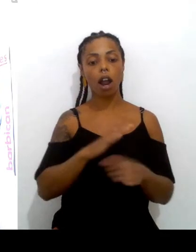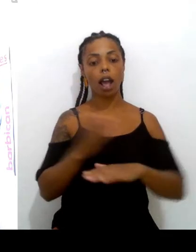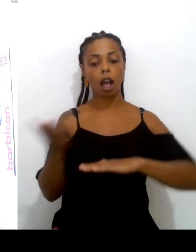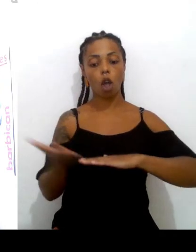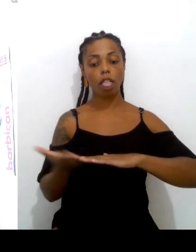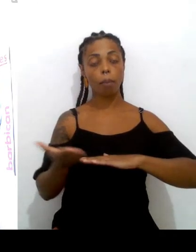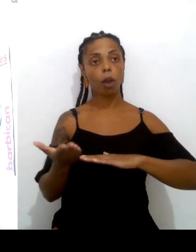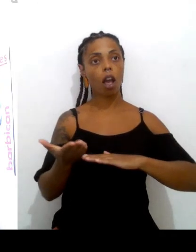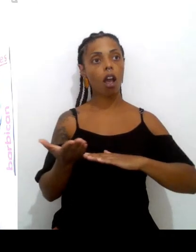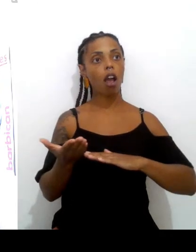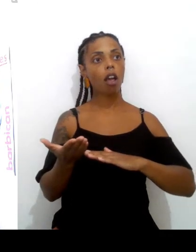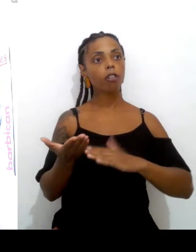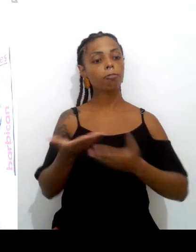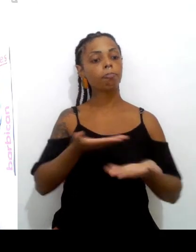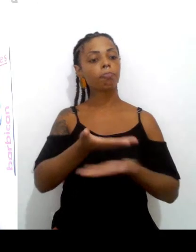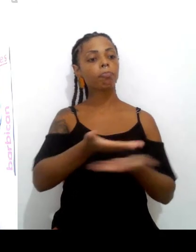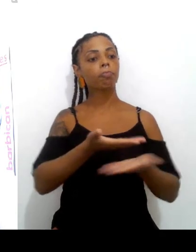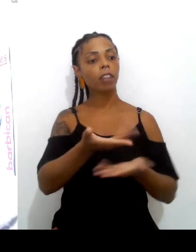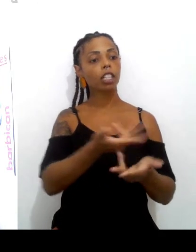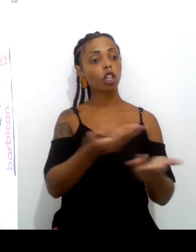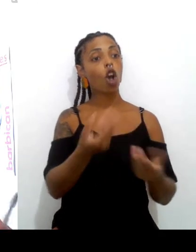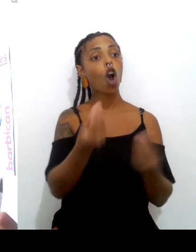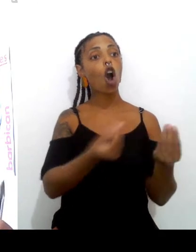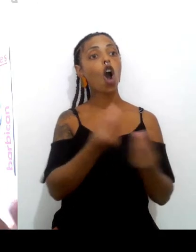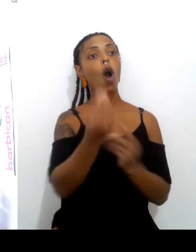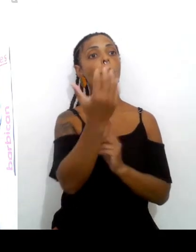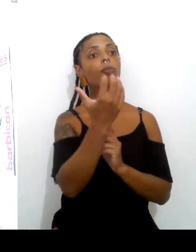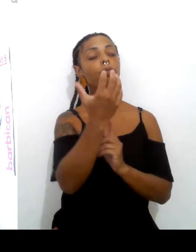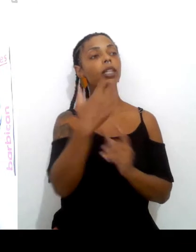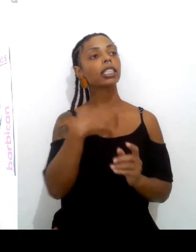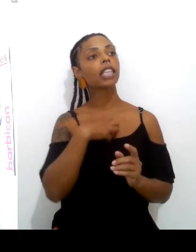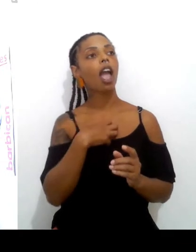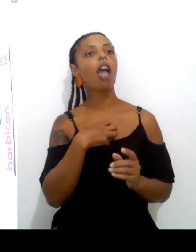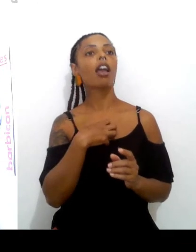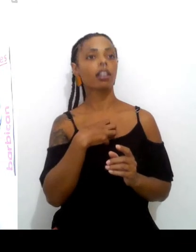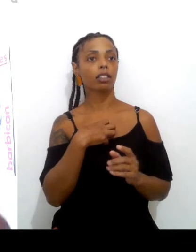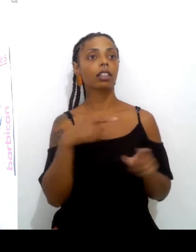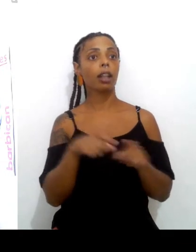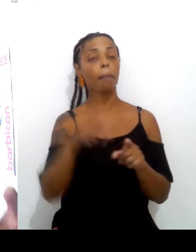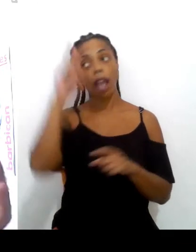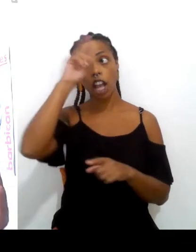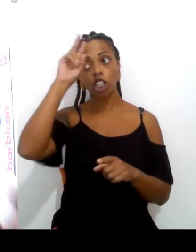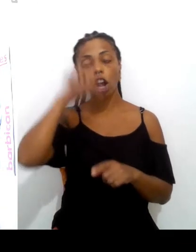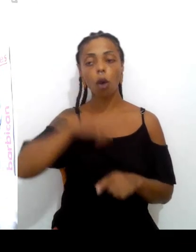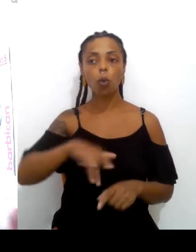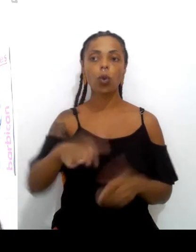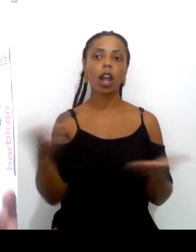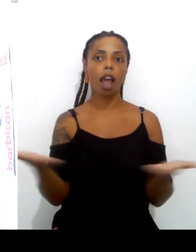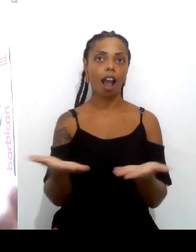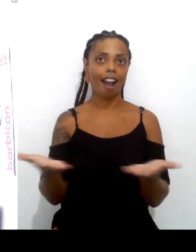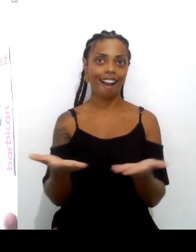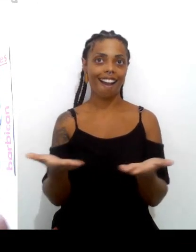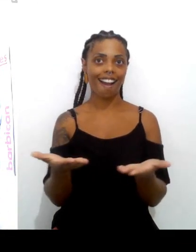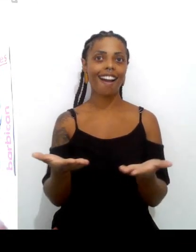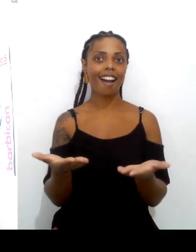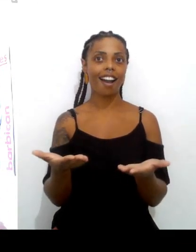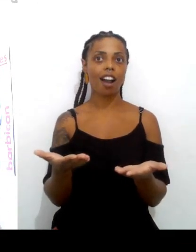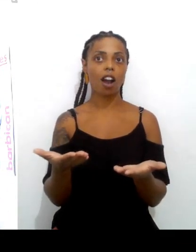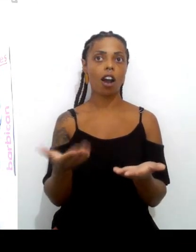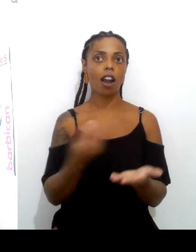ressoam conosco e com as histórias do momento atual eu acho que existe uma lacuna entre as discussões